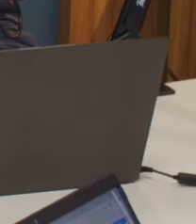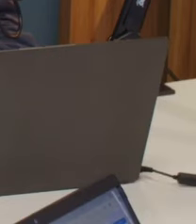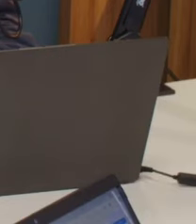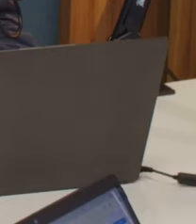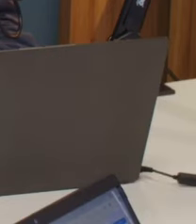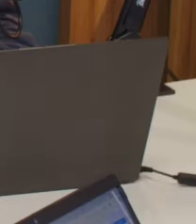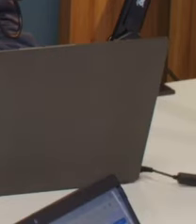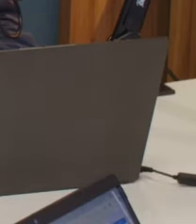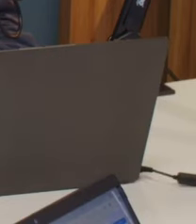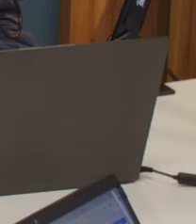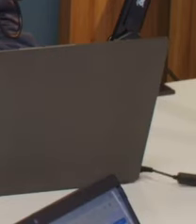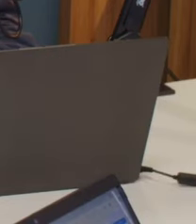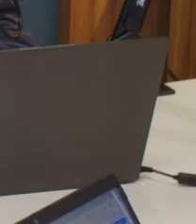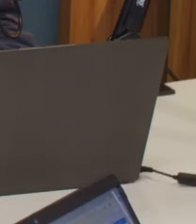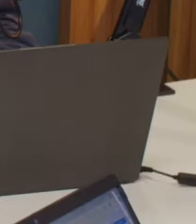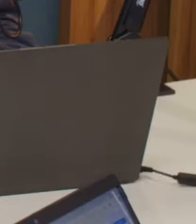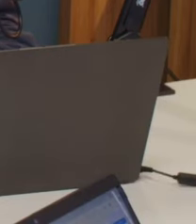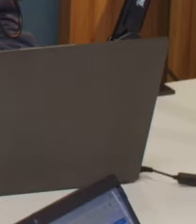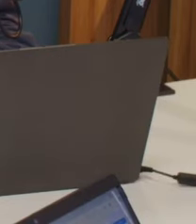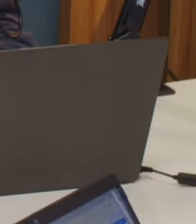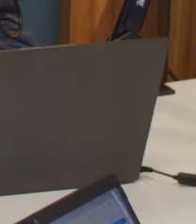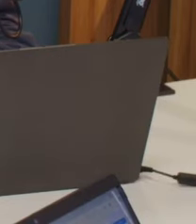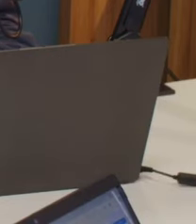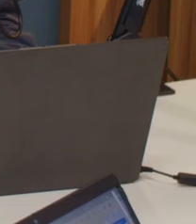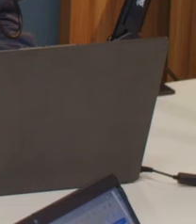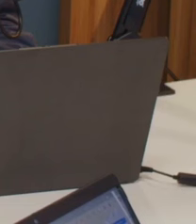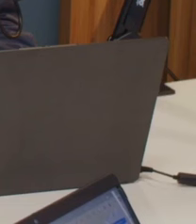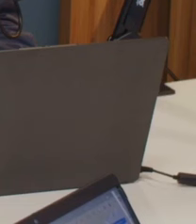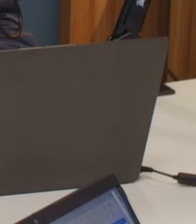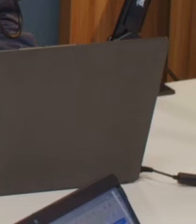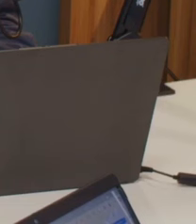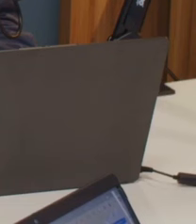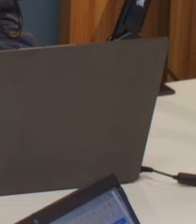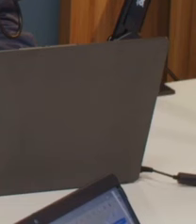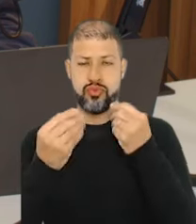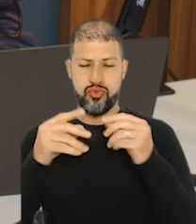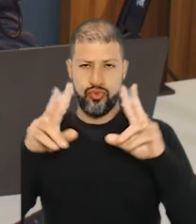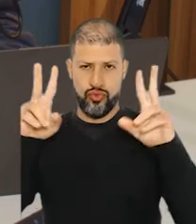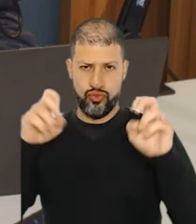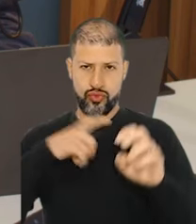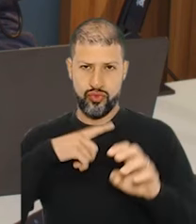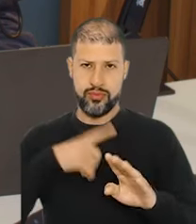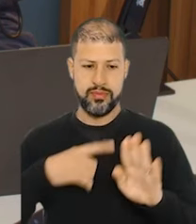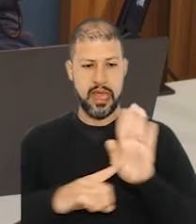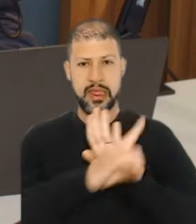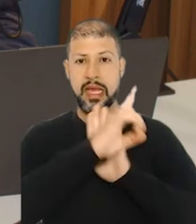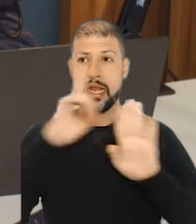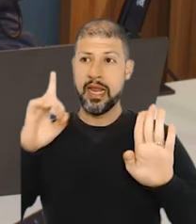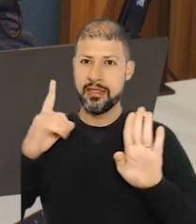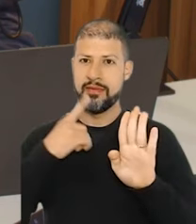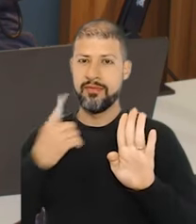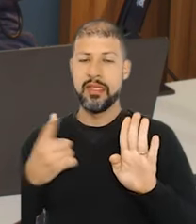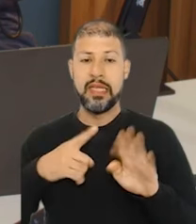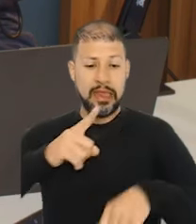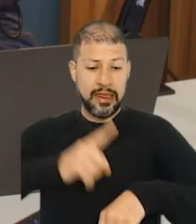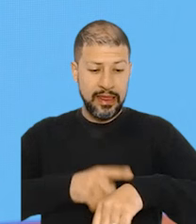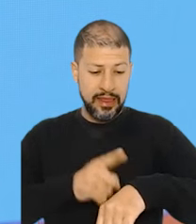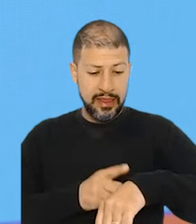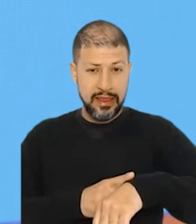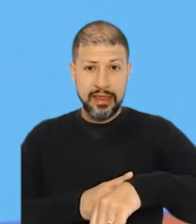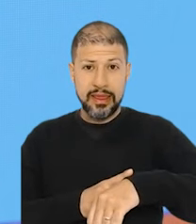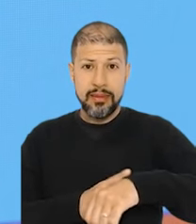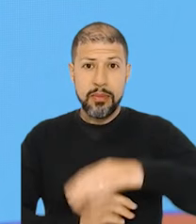esse assunto eh sobre essa questão que a gente fala muito da declaração que é do prazo se caso não entregar no prazo como é que fica